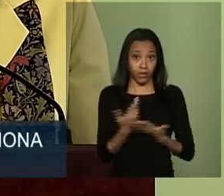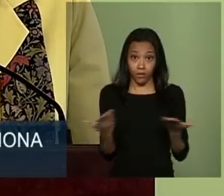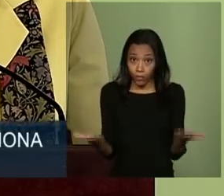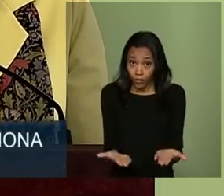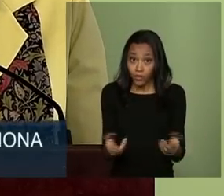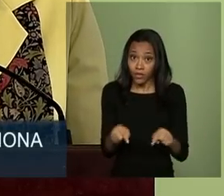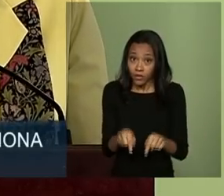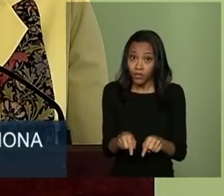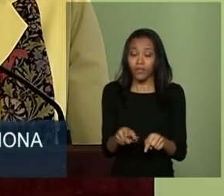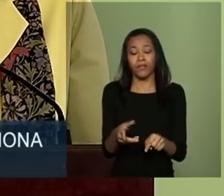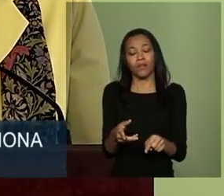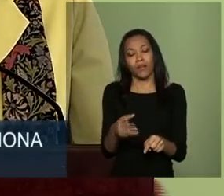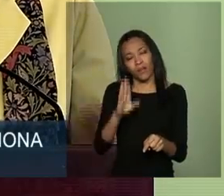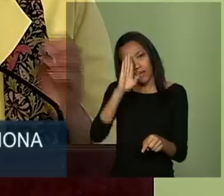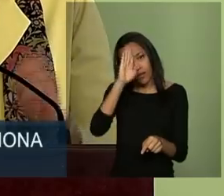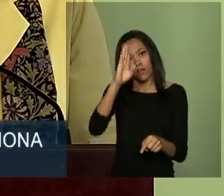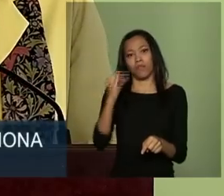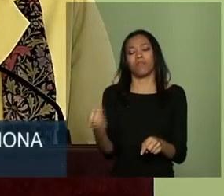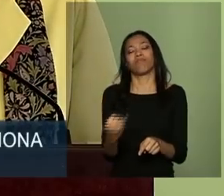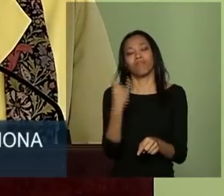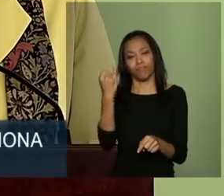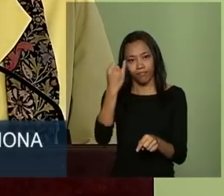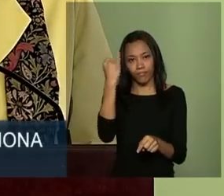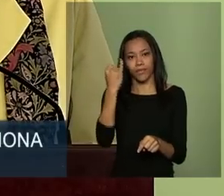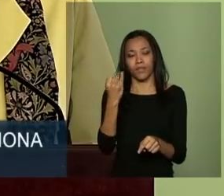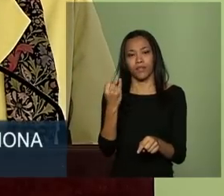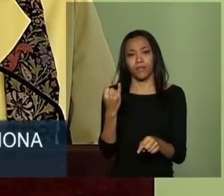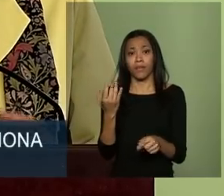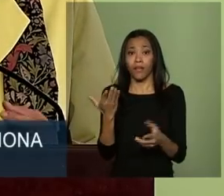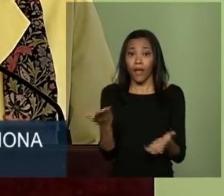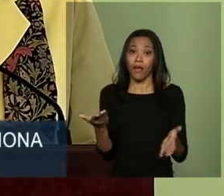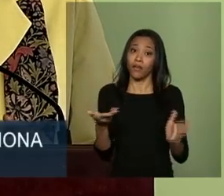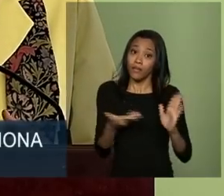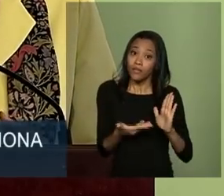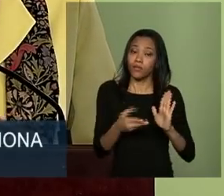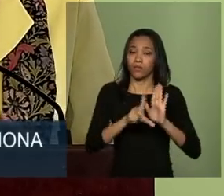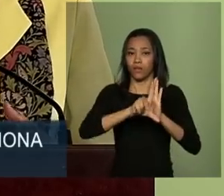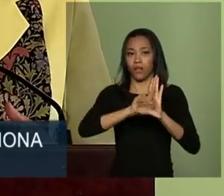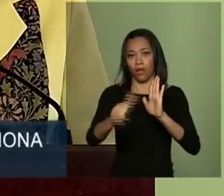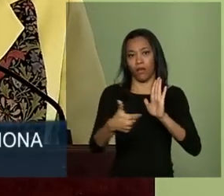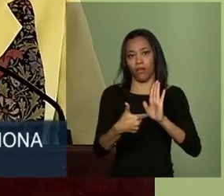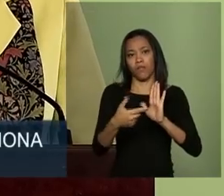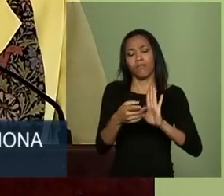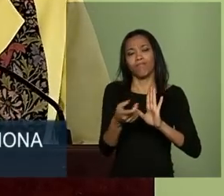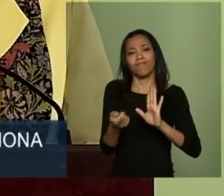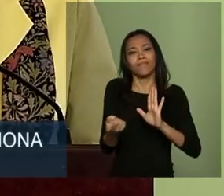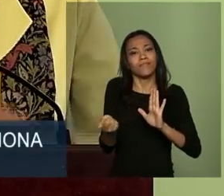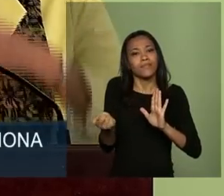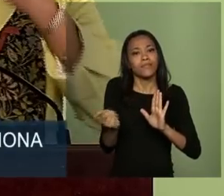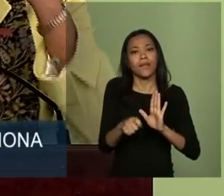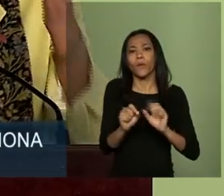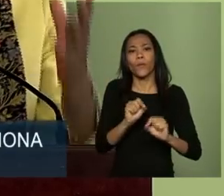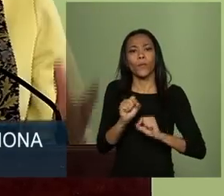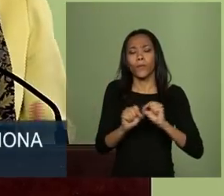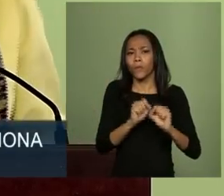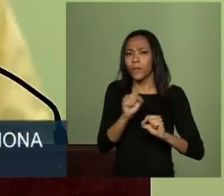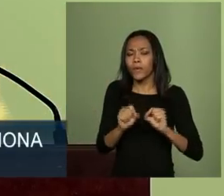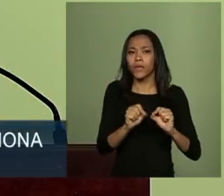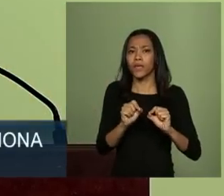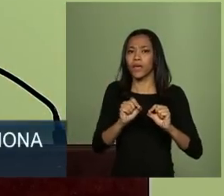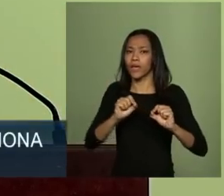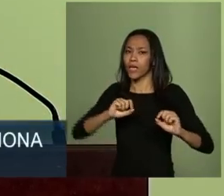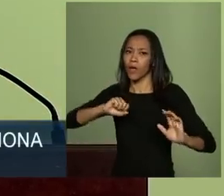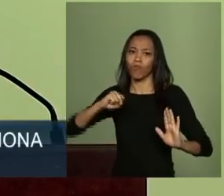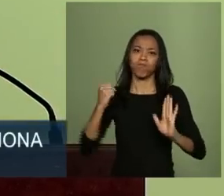algo fundamental. E é isso que a lei permite, definindo um